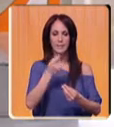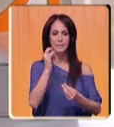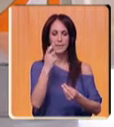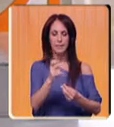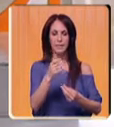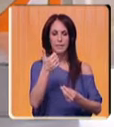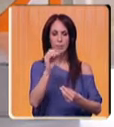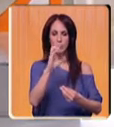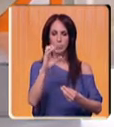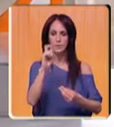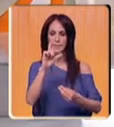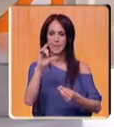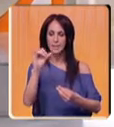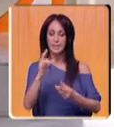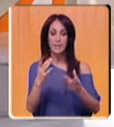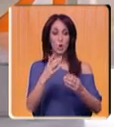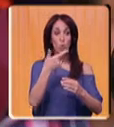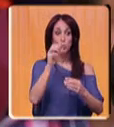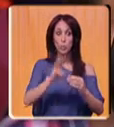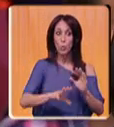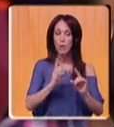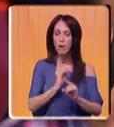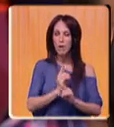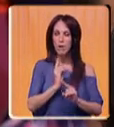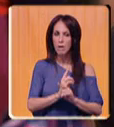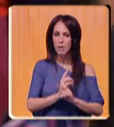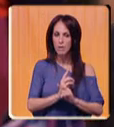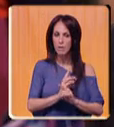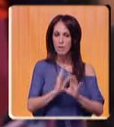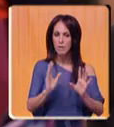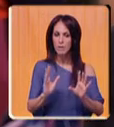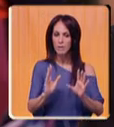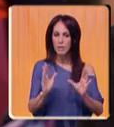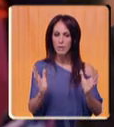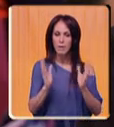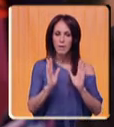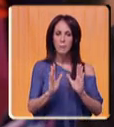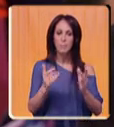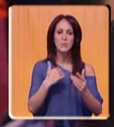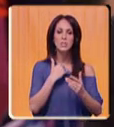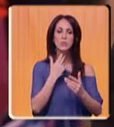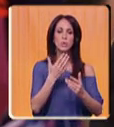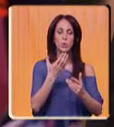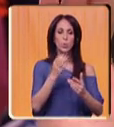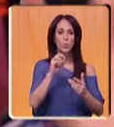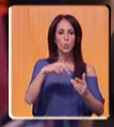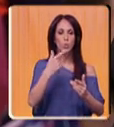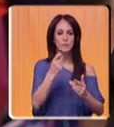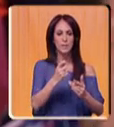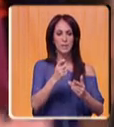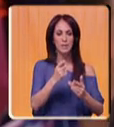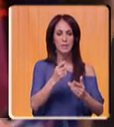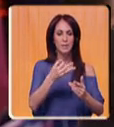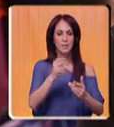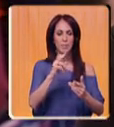outra coisa. Que está no mesmo tom, em que ele canta este orquestral, é no mesmo tom, o Conte Partirò. Quer dizer que é muito difícil estar a